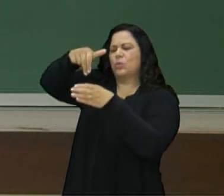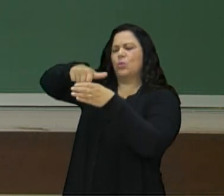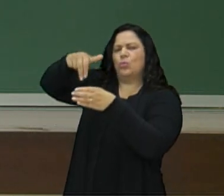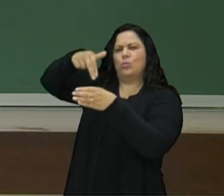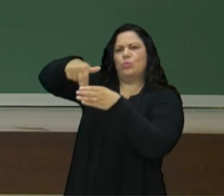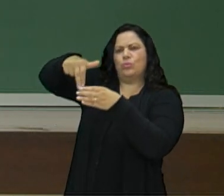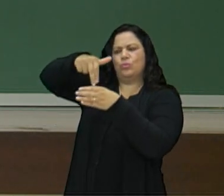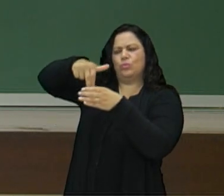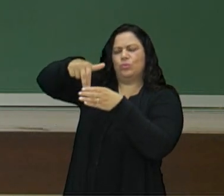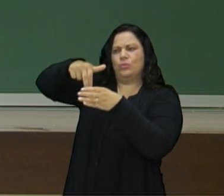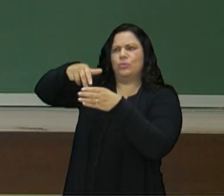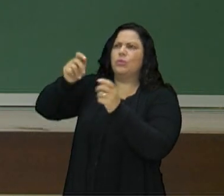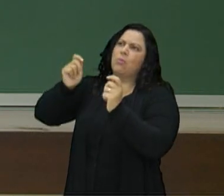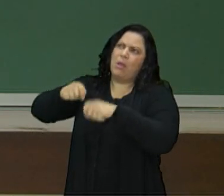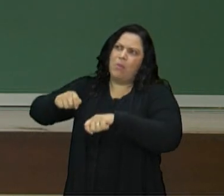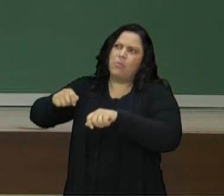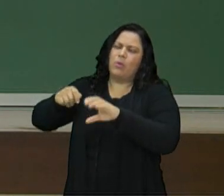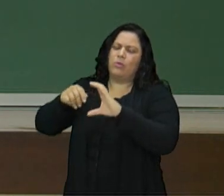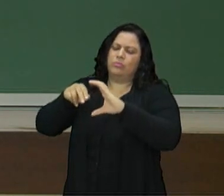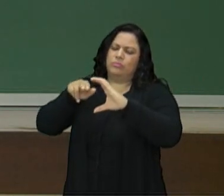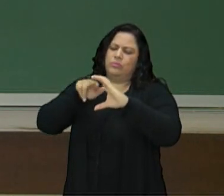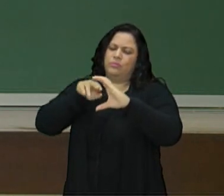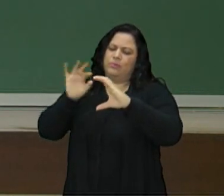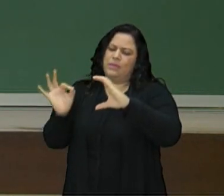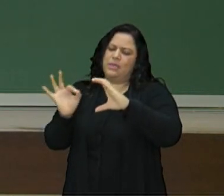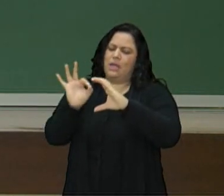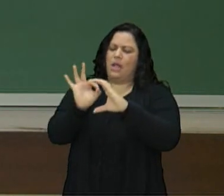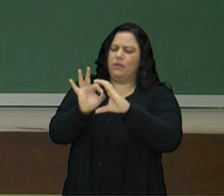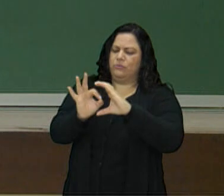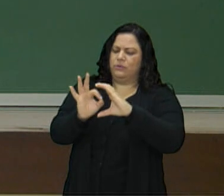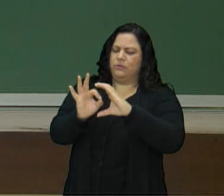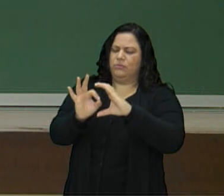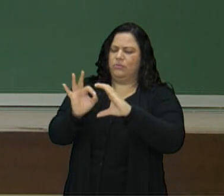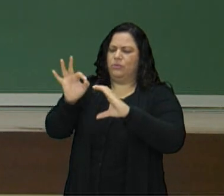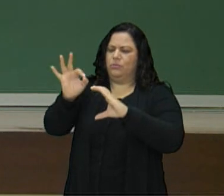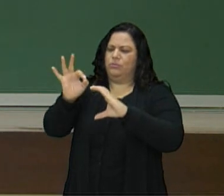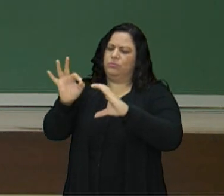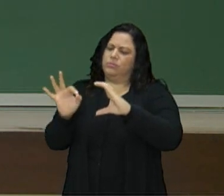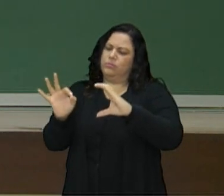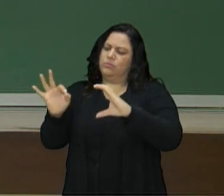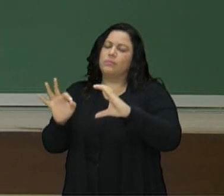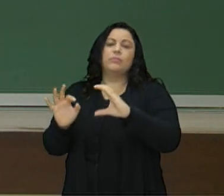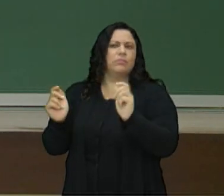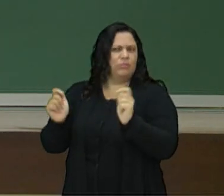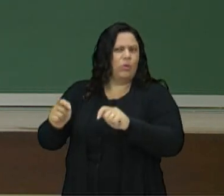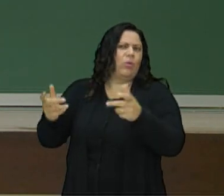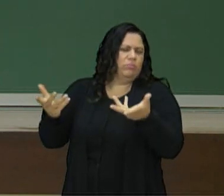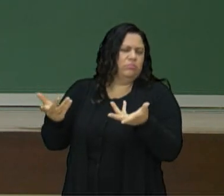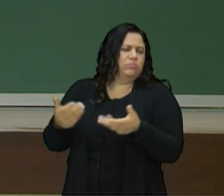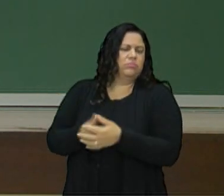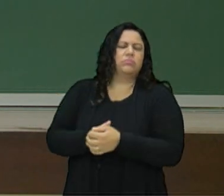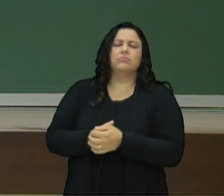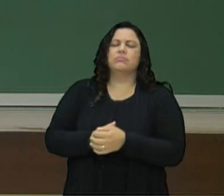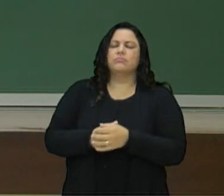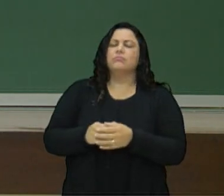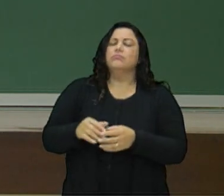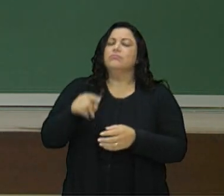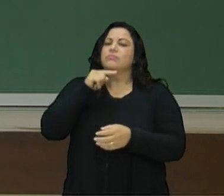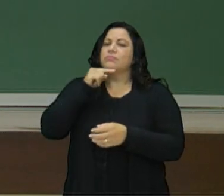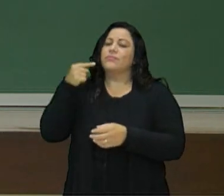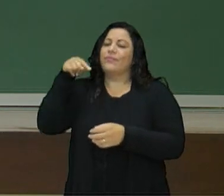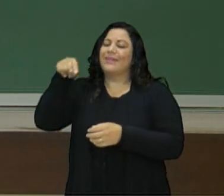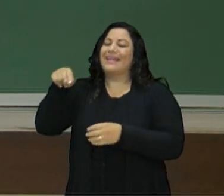acontecer dele ser deslocado para o lado. Tá bom? As células animais têm os centríolos, que as vegetais não têm. E que daí